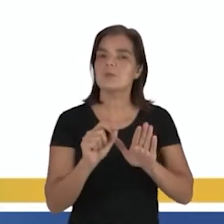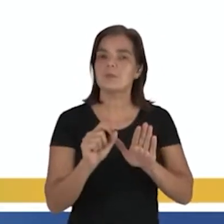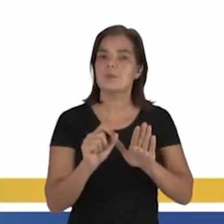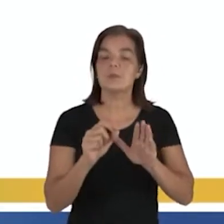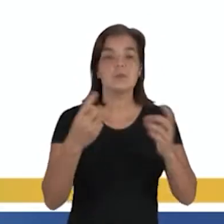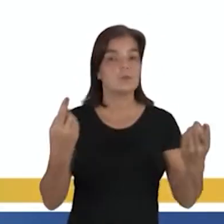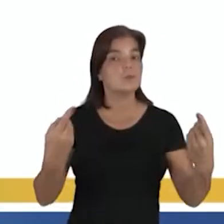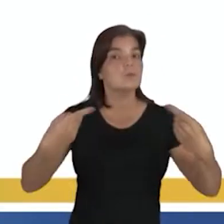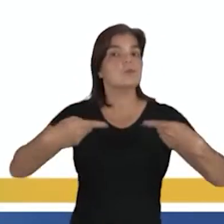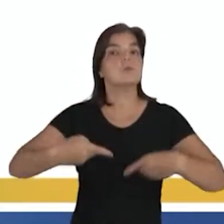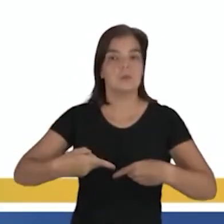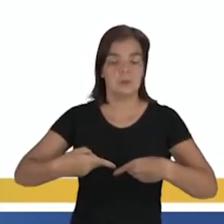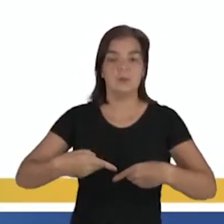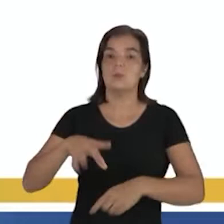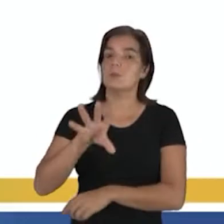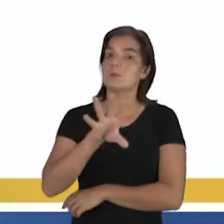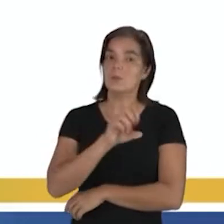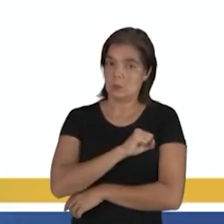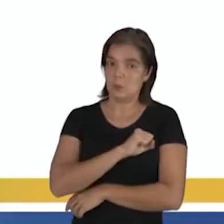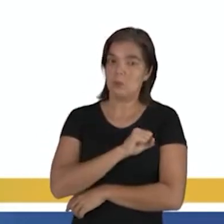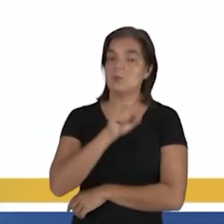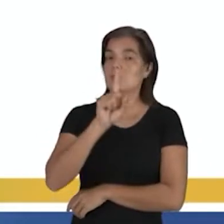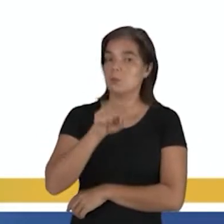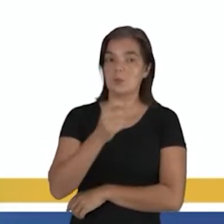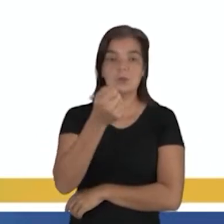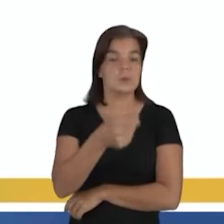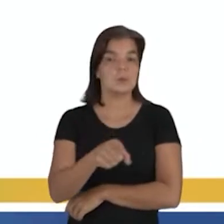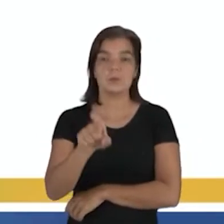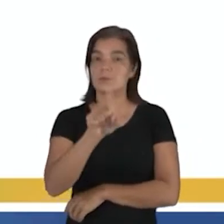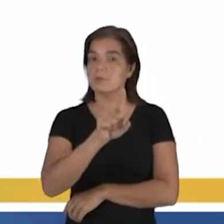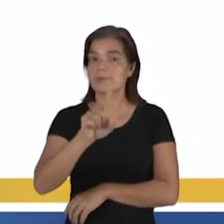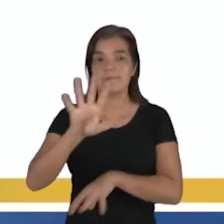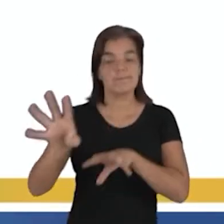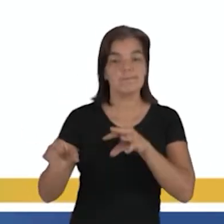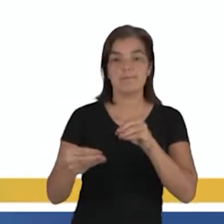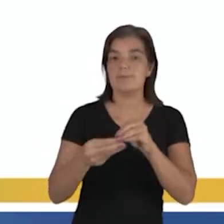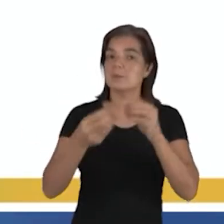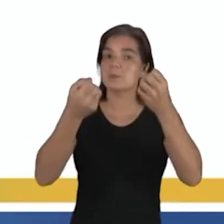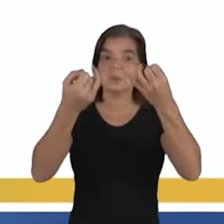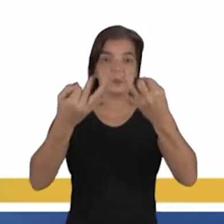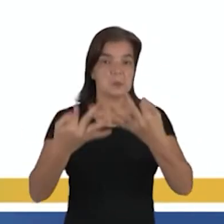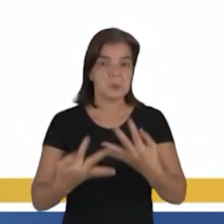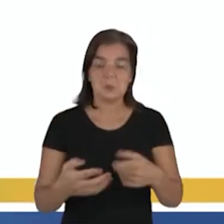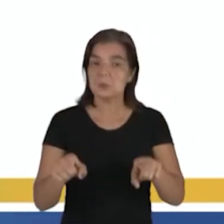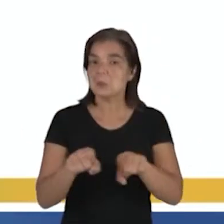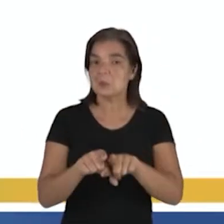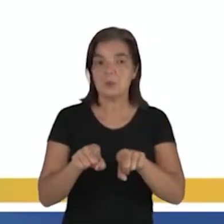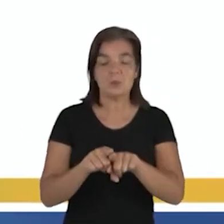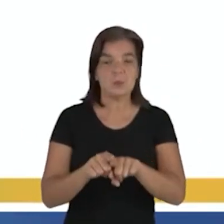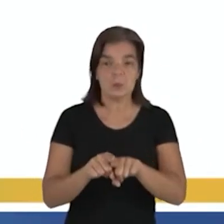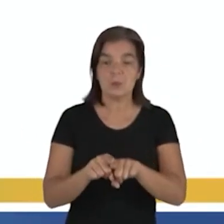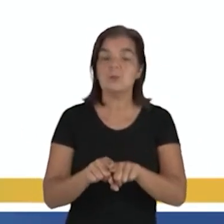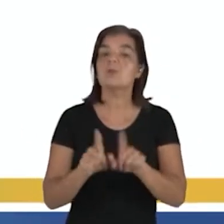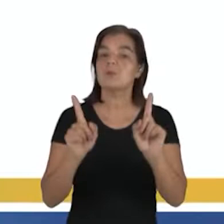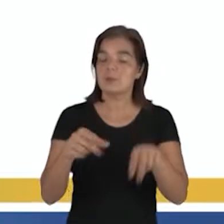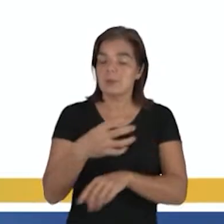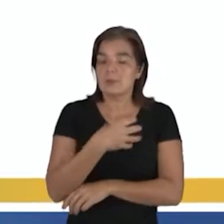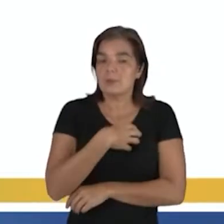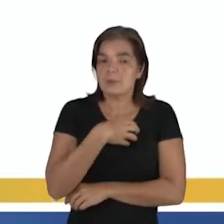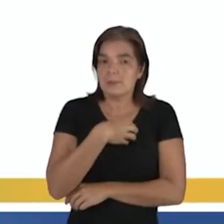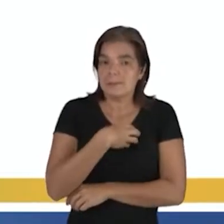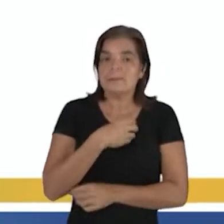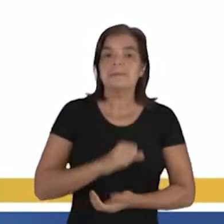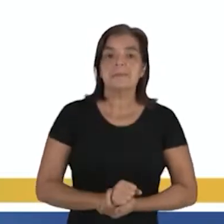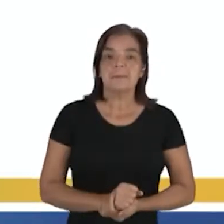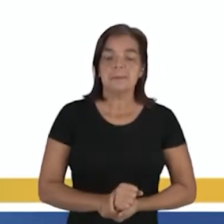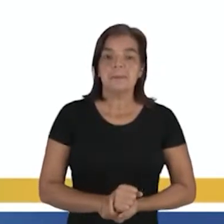uma contradição, que o amor é algo que não precisa de explicação ou de um complemento para ser